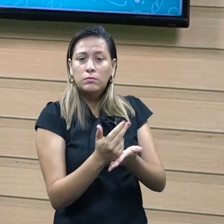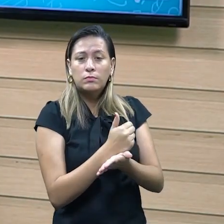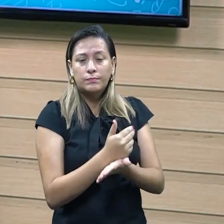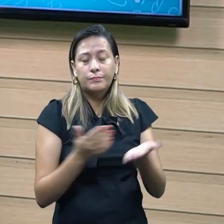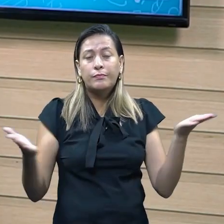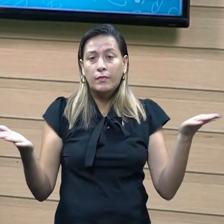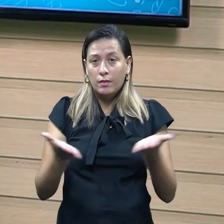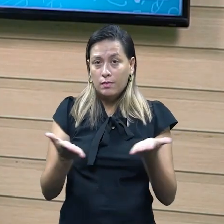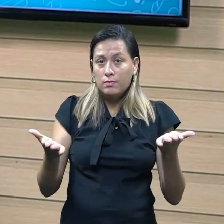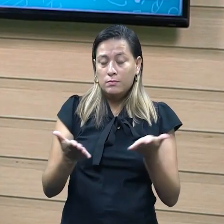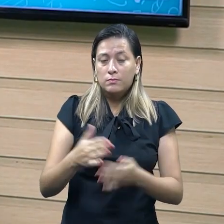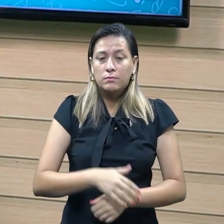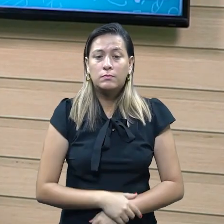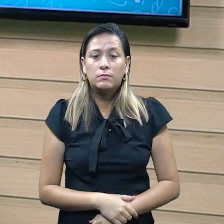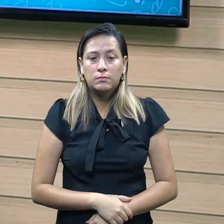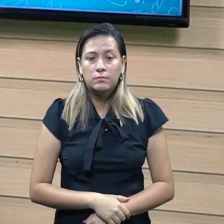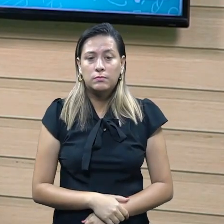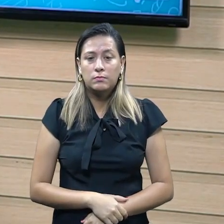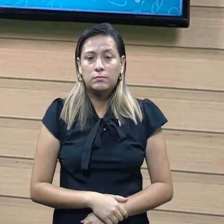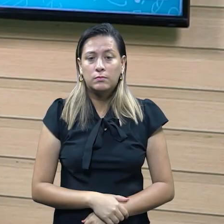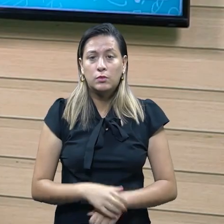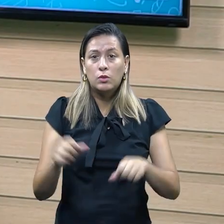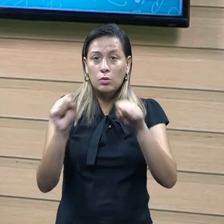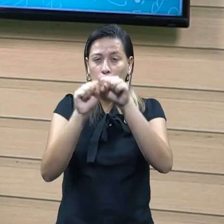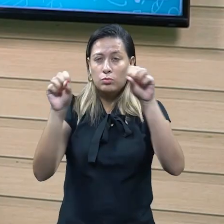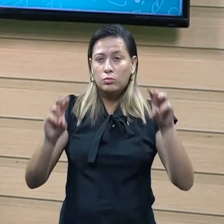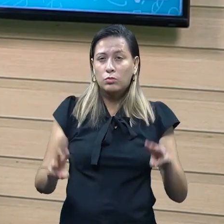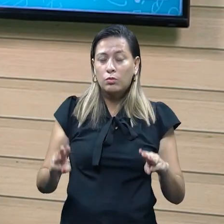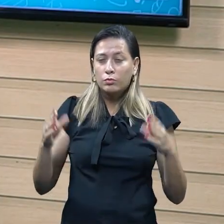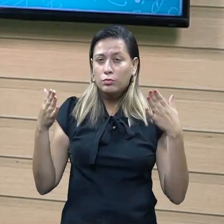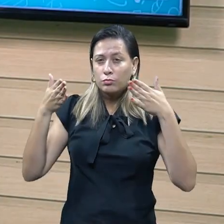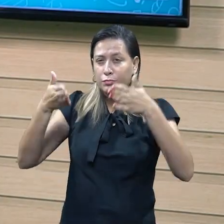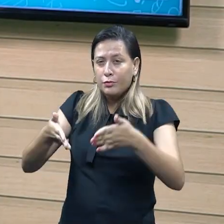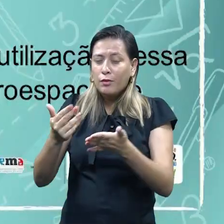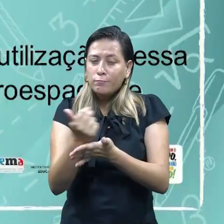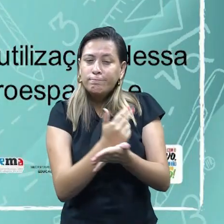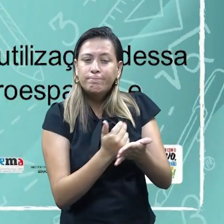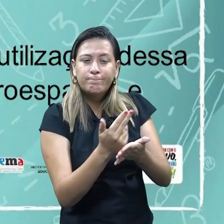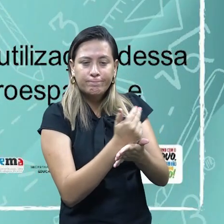o primeiro CAD, o primeiro software realmente voltado para o desenho.